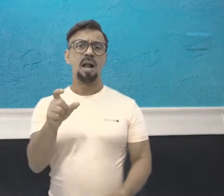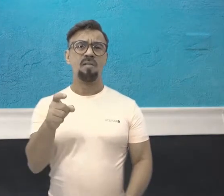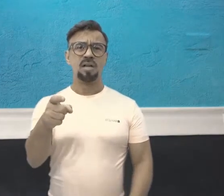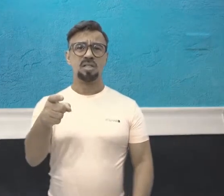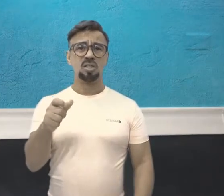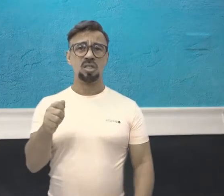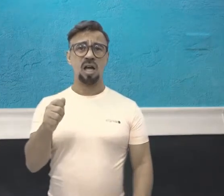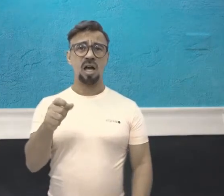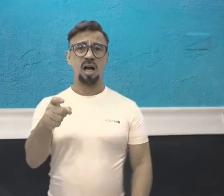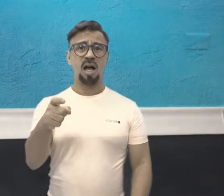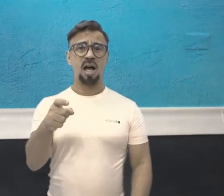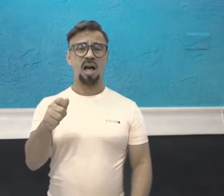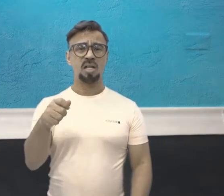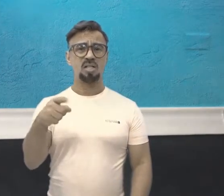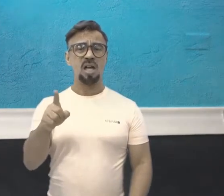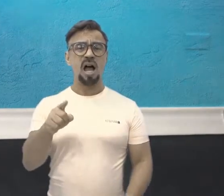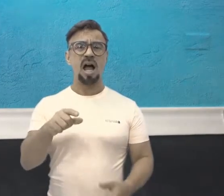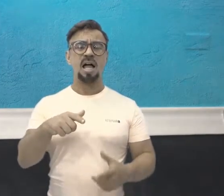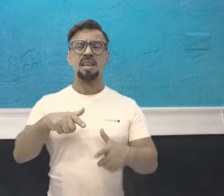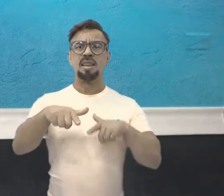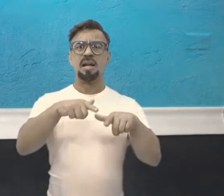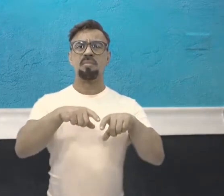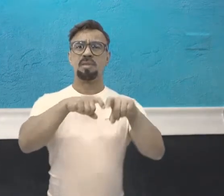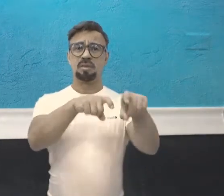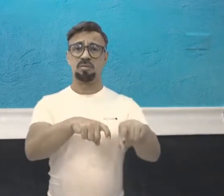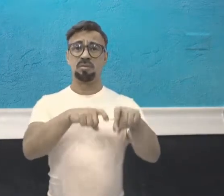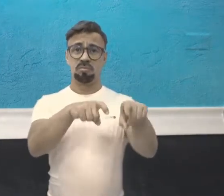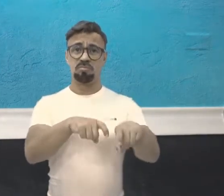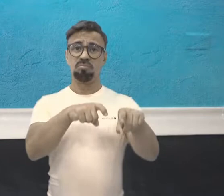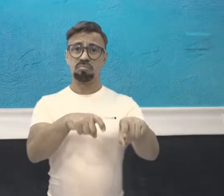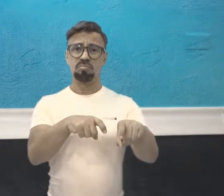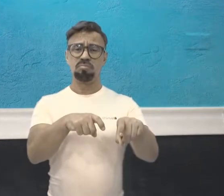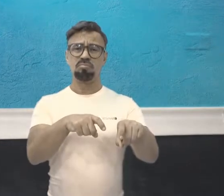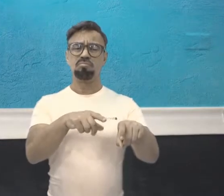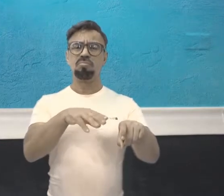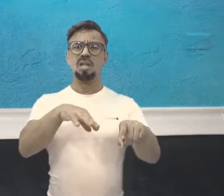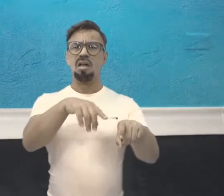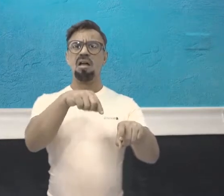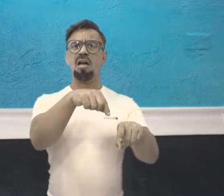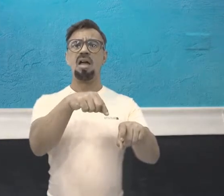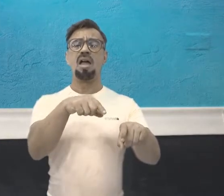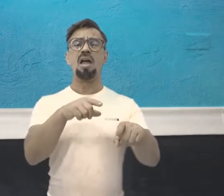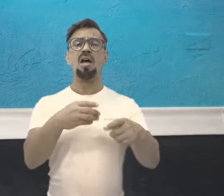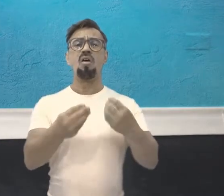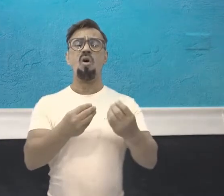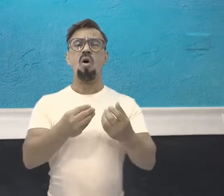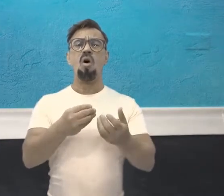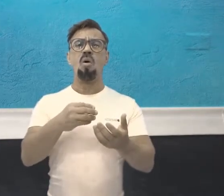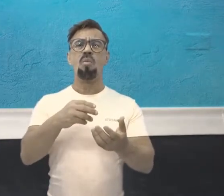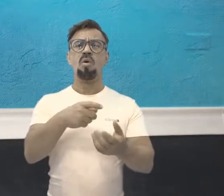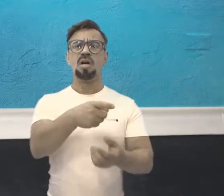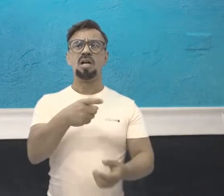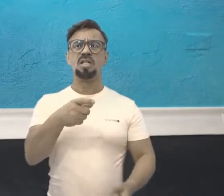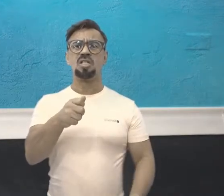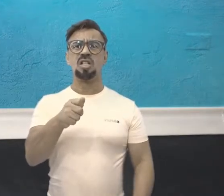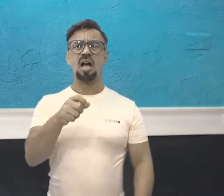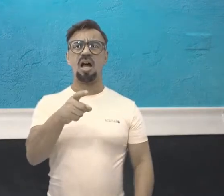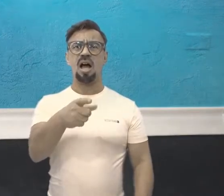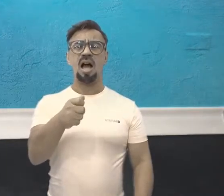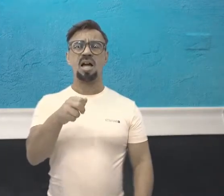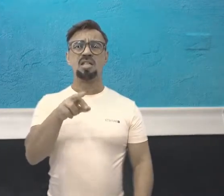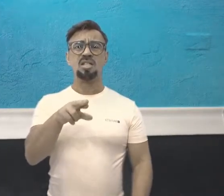trabalho de alguns agricultores rurais que aí é a forma de chá chá é para quem